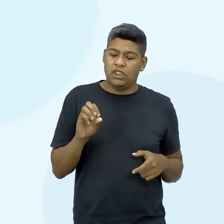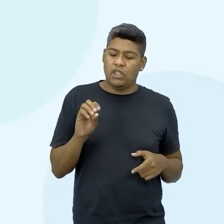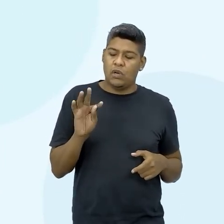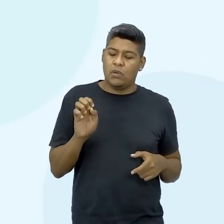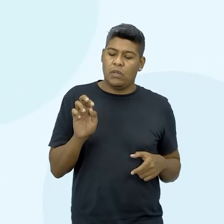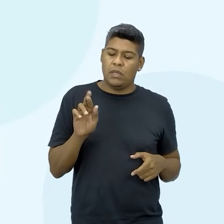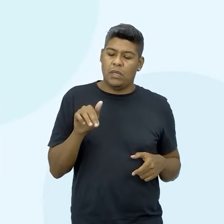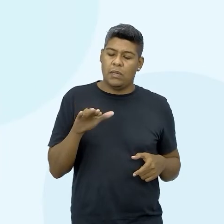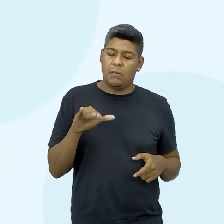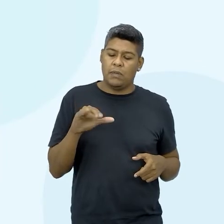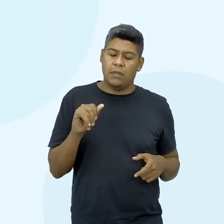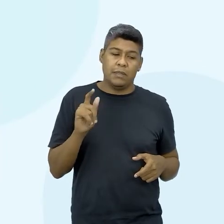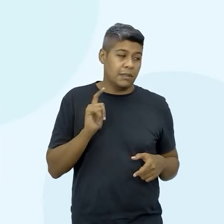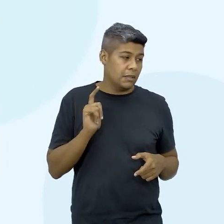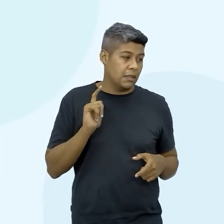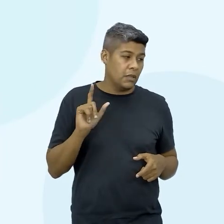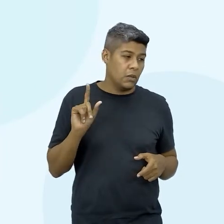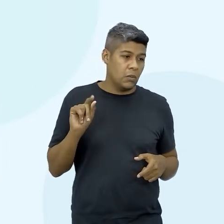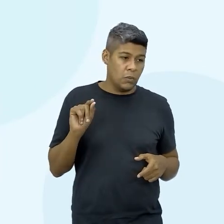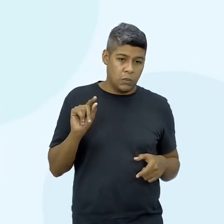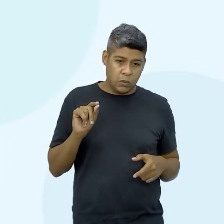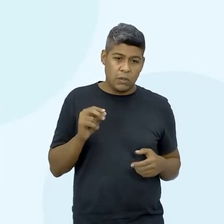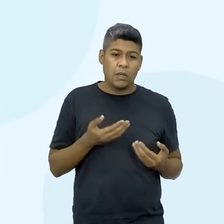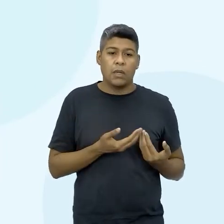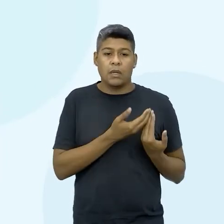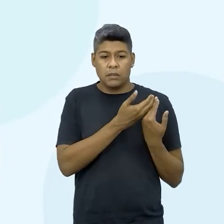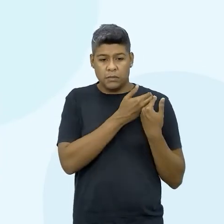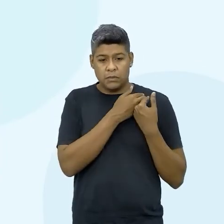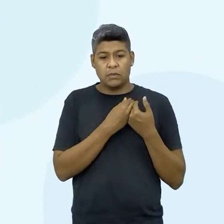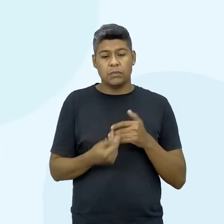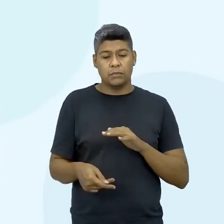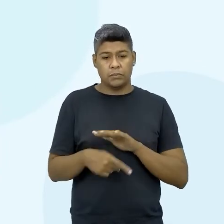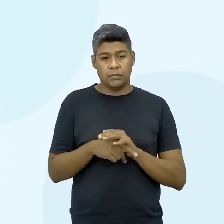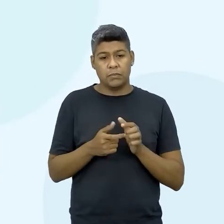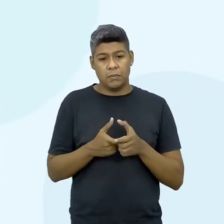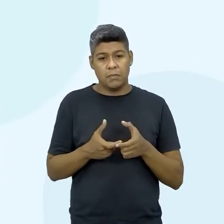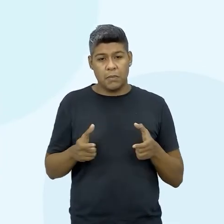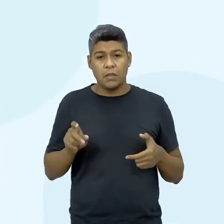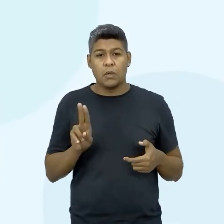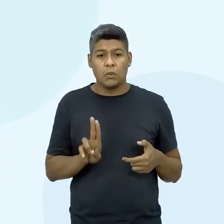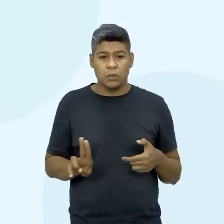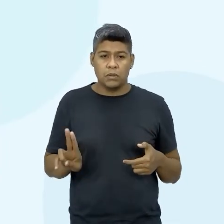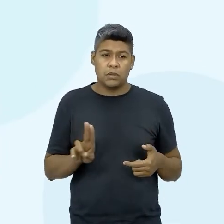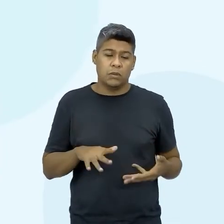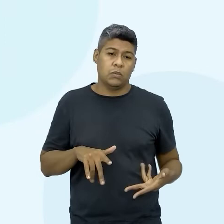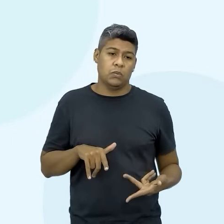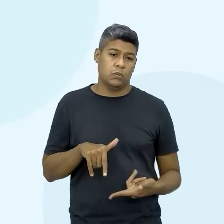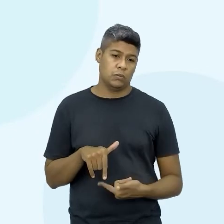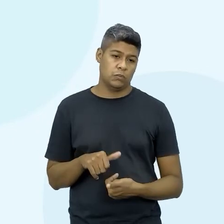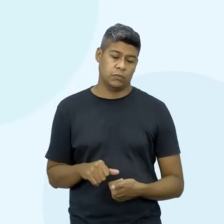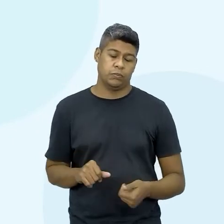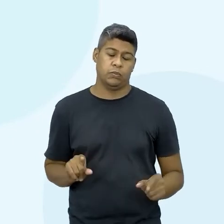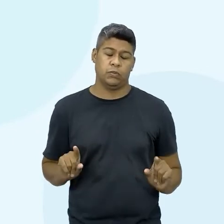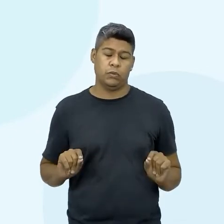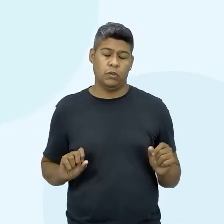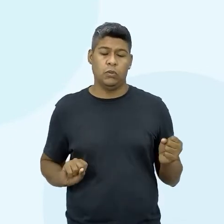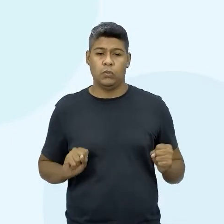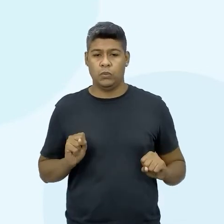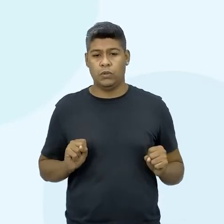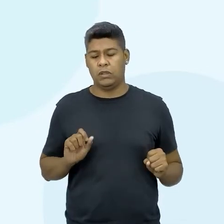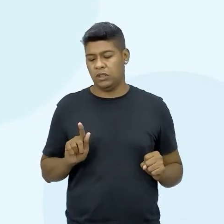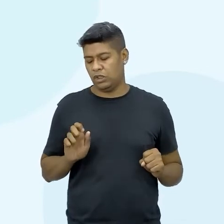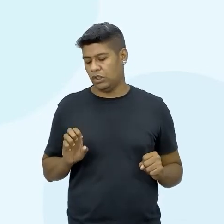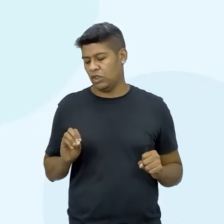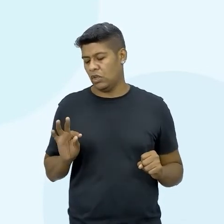Unidos, ó, ela tem aí, ela é responsável aí pela maior utilização do planeta, né, de usinas geotérmicas,